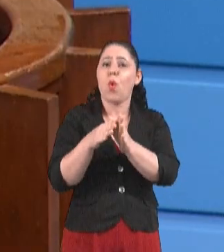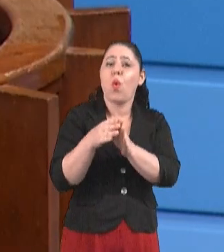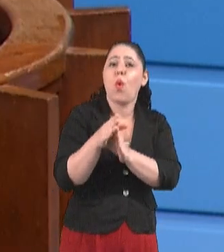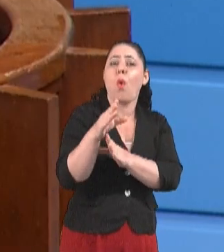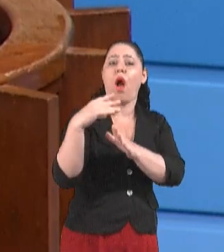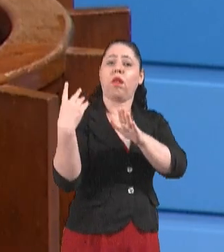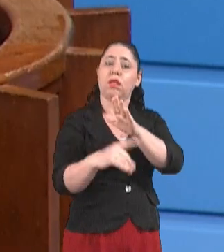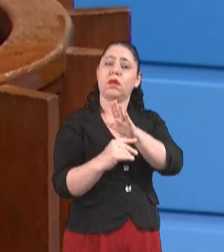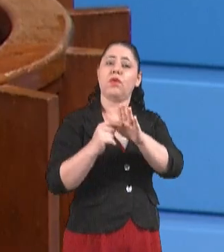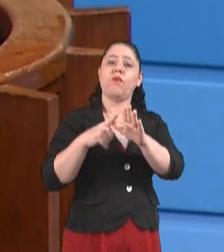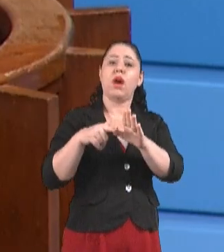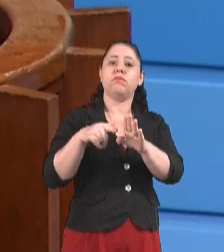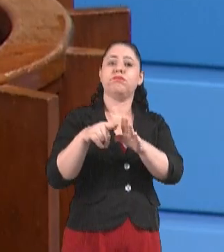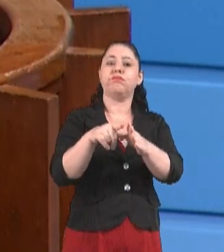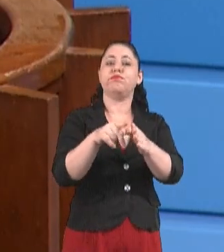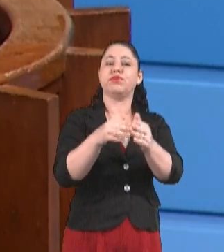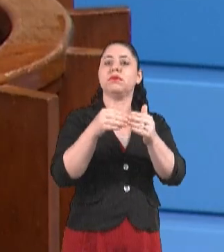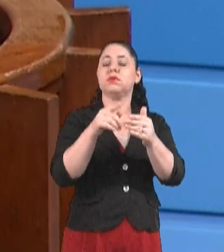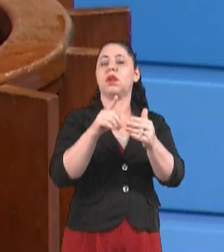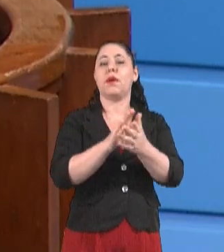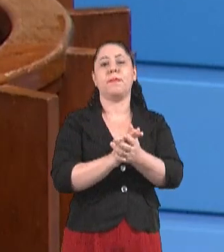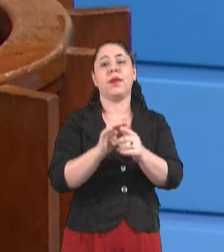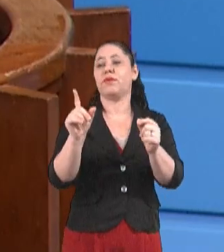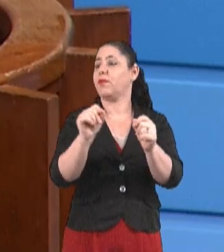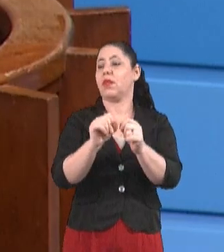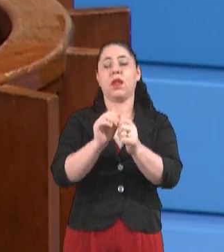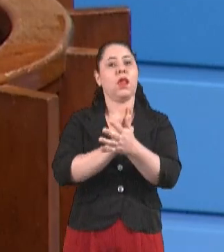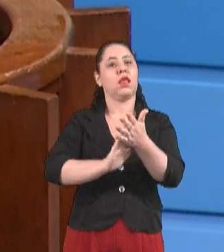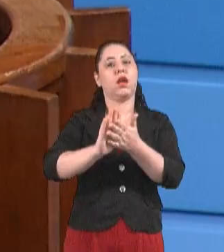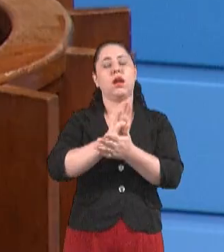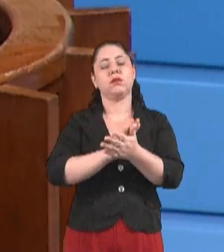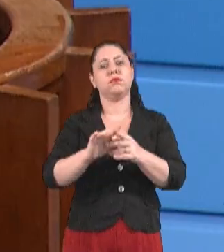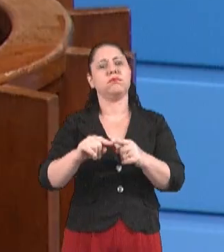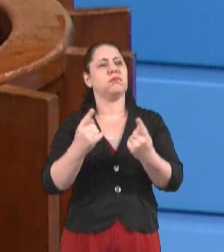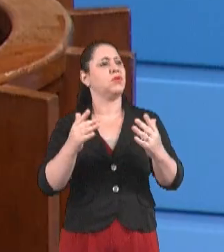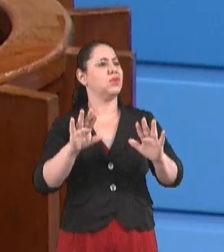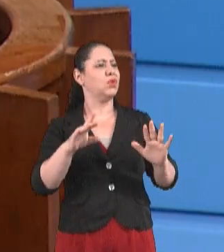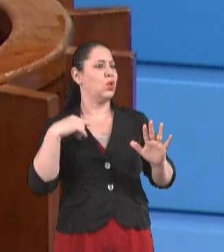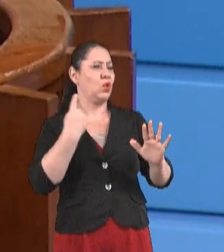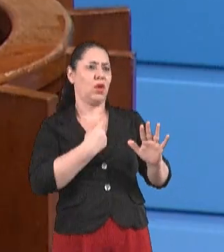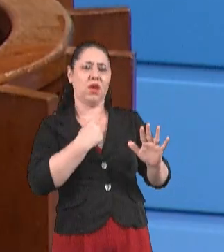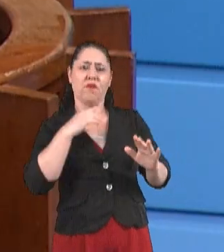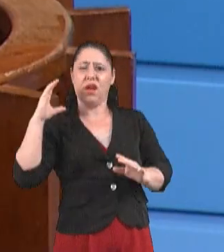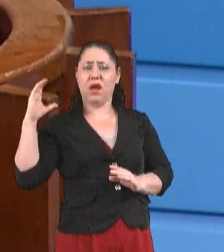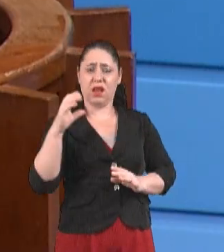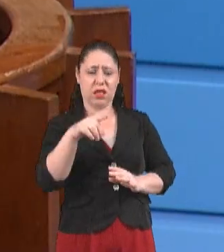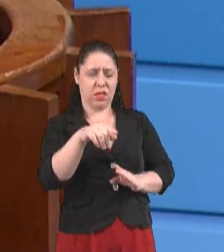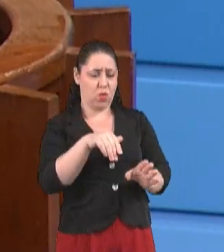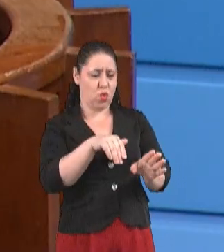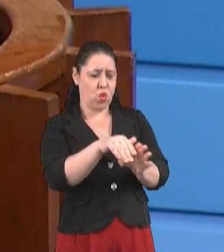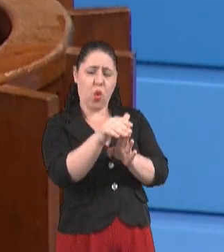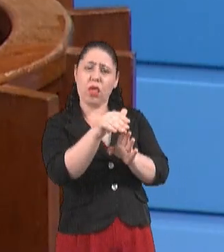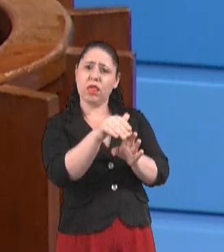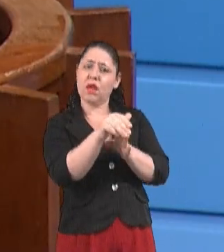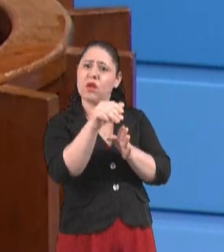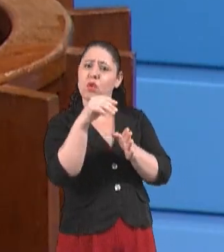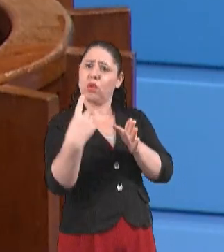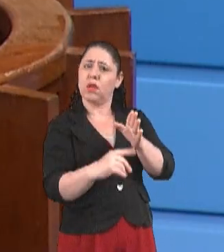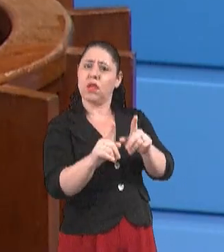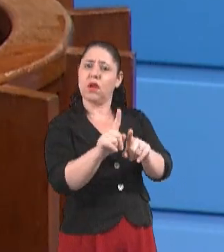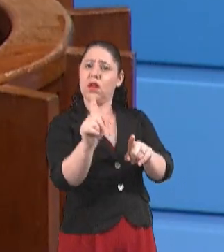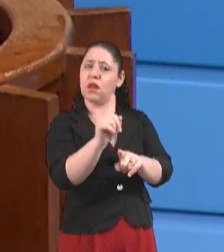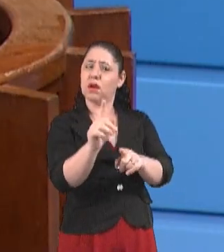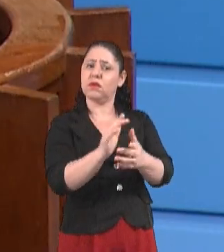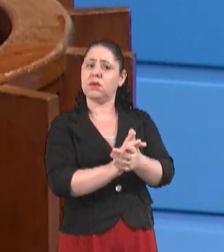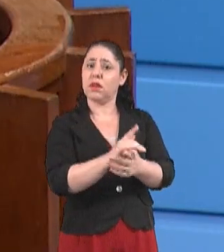Tutelar, mas que não foi tomado providência. Só que nós não queremos criminalizar o Conselho Tutelar, não. O